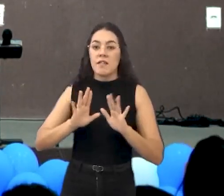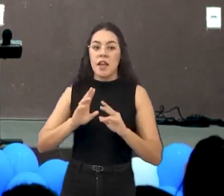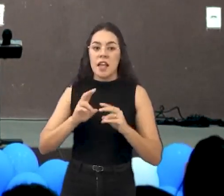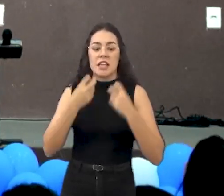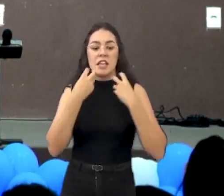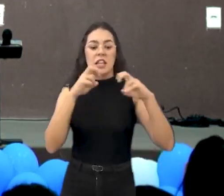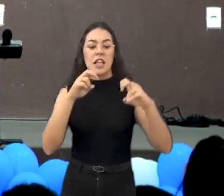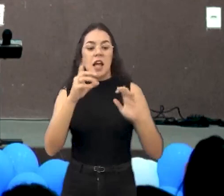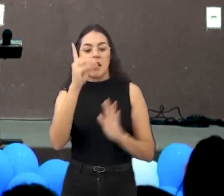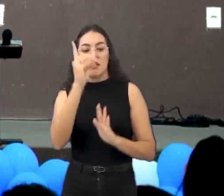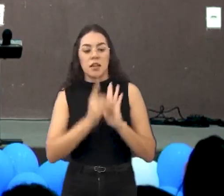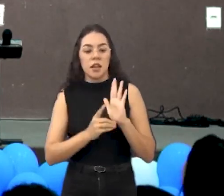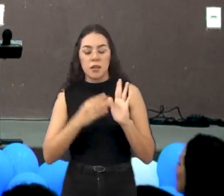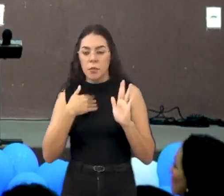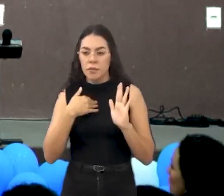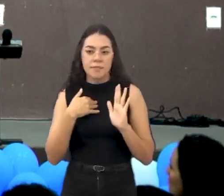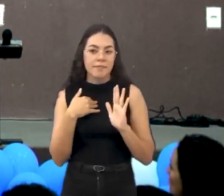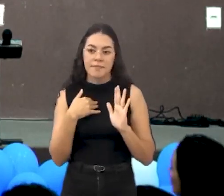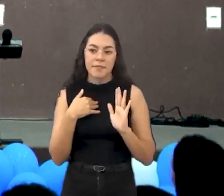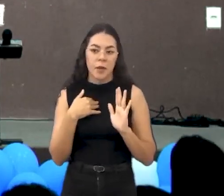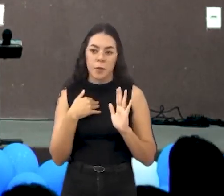seus direitos.